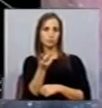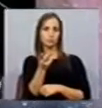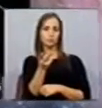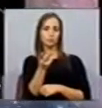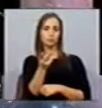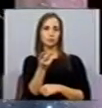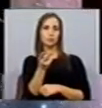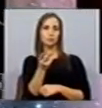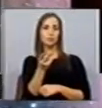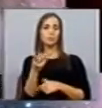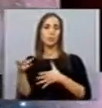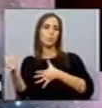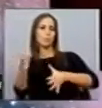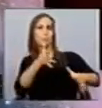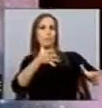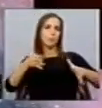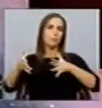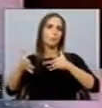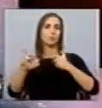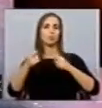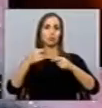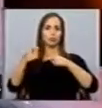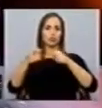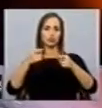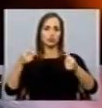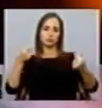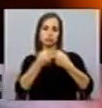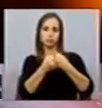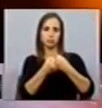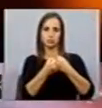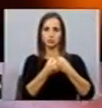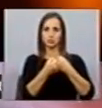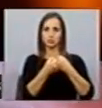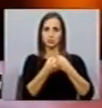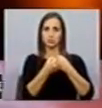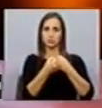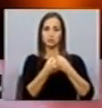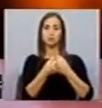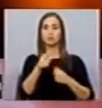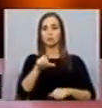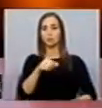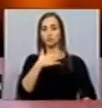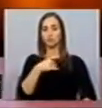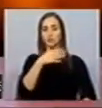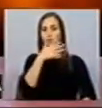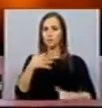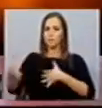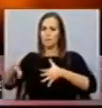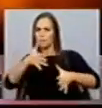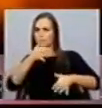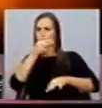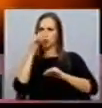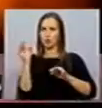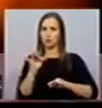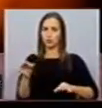o vento estelar das estrelas chocam uma com outra. E deixa-me te dizer, são ventos extraordinários, são cerca